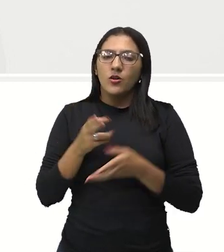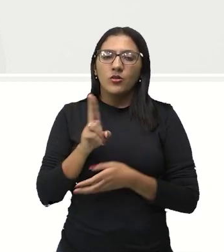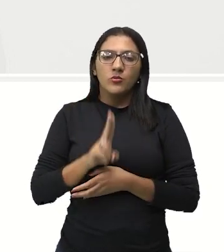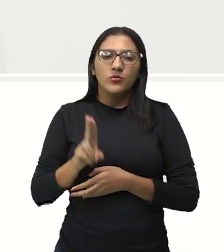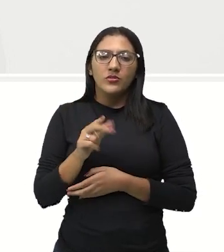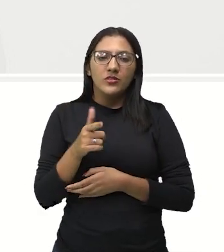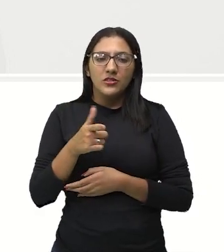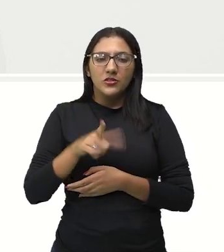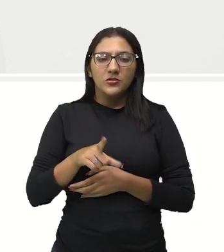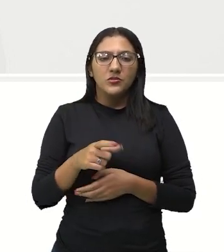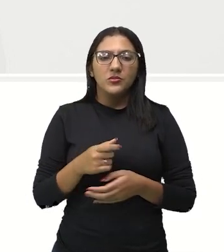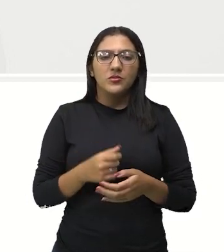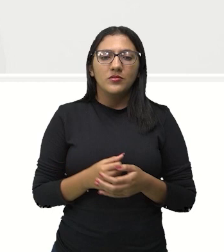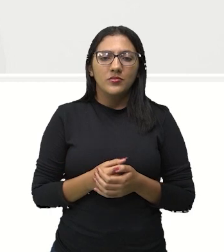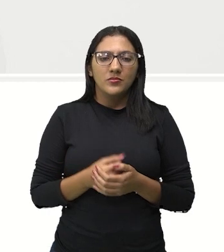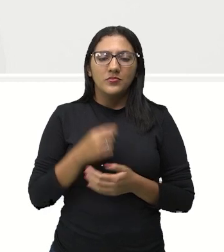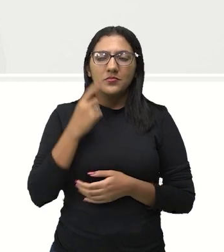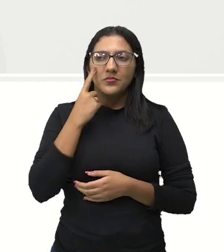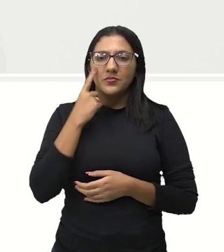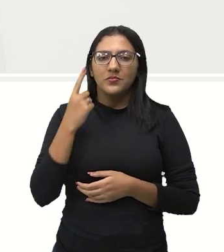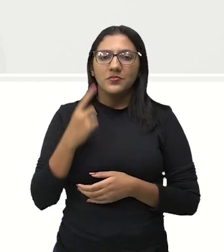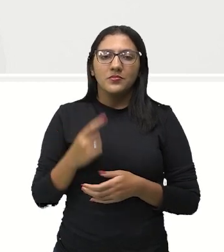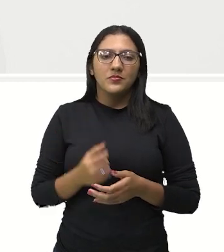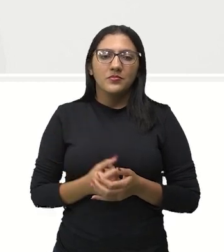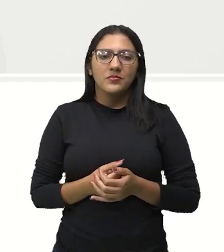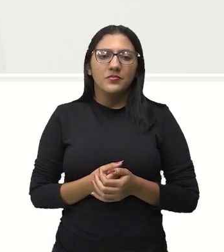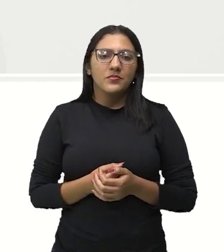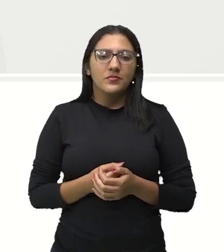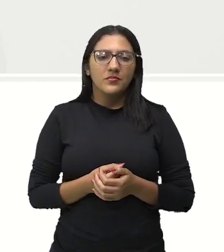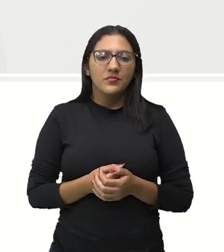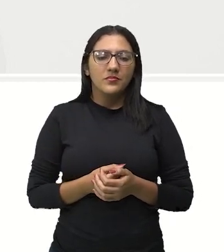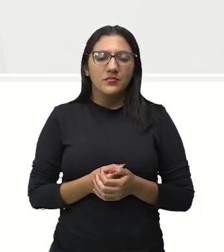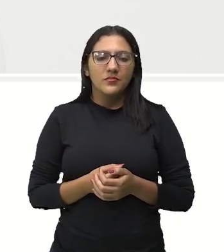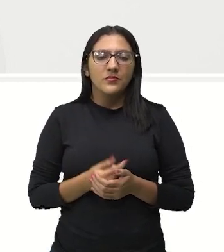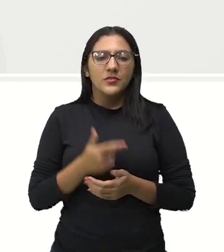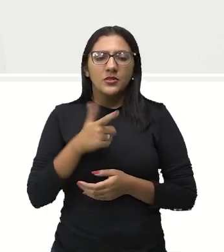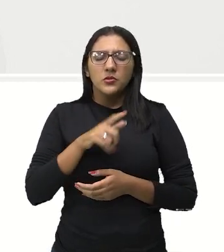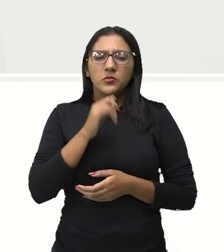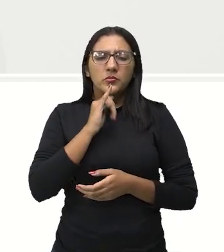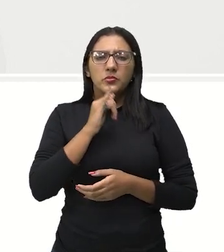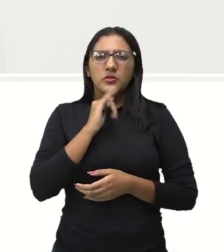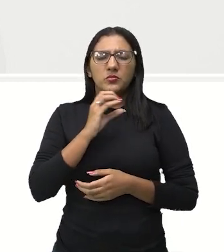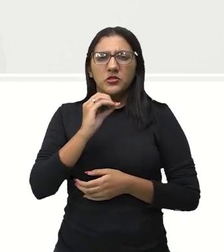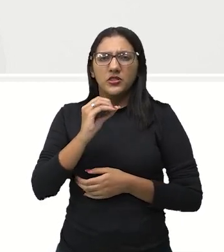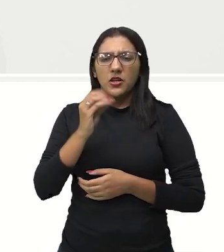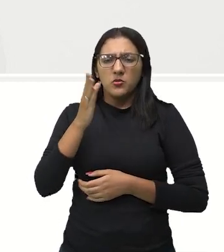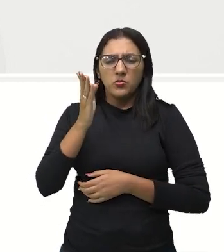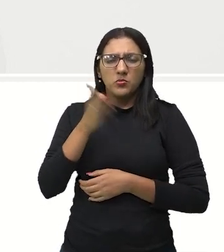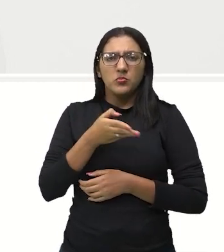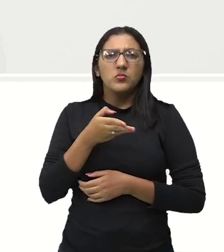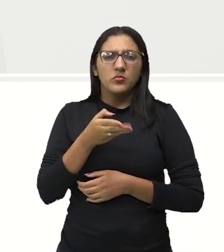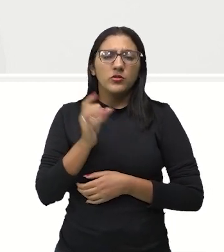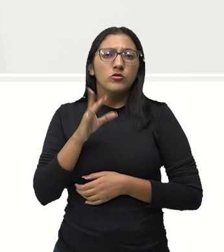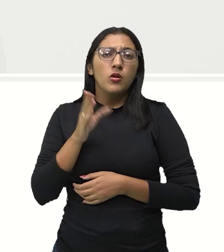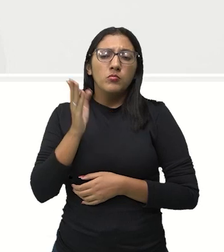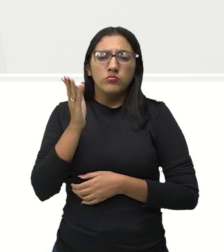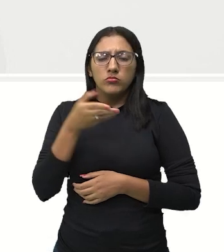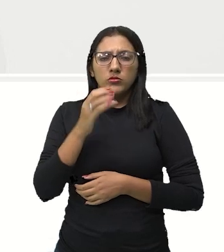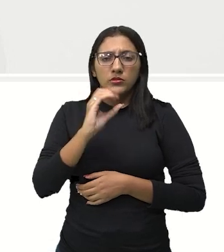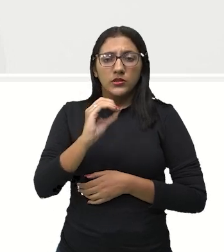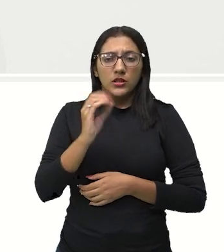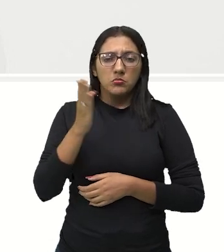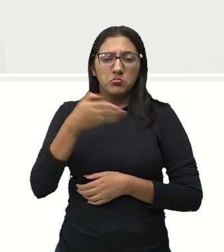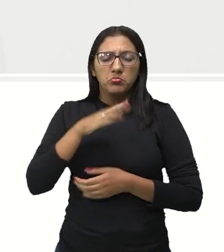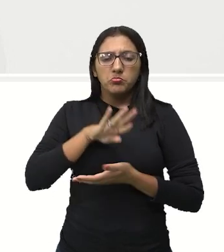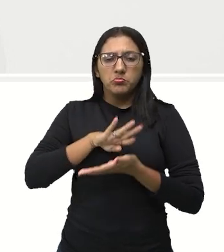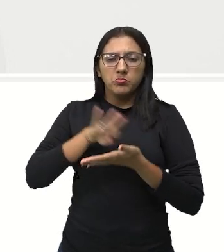esse zero com esse. Ó. Simplificar é como se você pudesse dizer que eliminar, tá bom? Mas na verdade não está eliminando, está simplificando. Esse